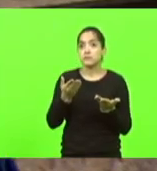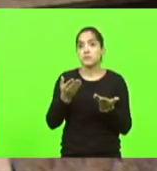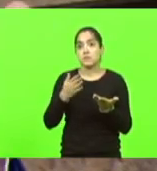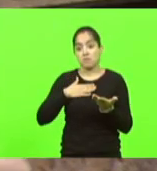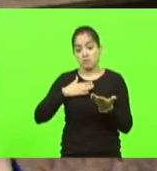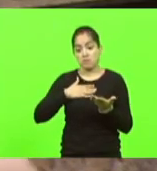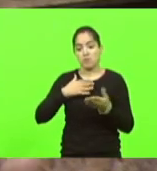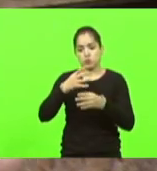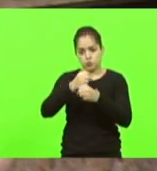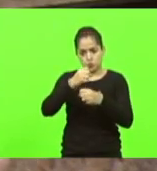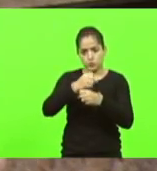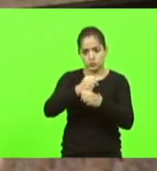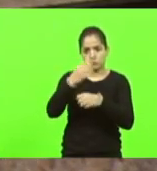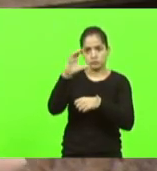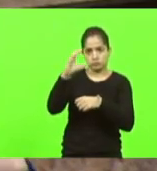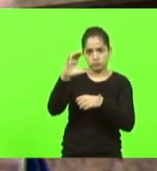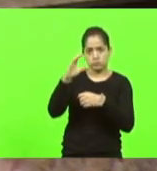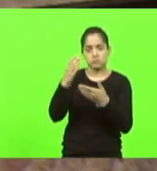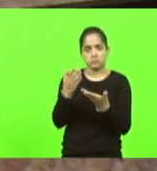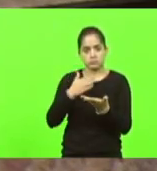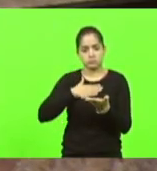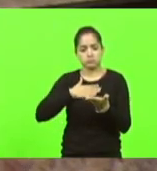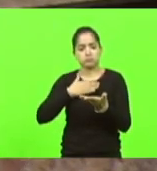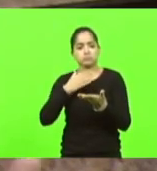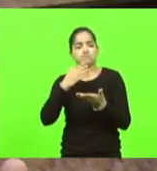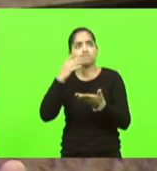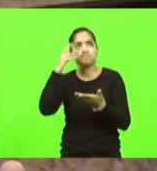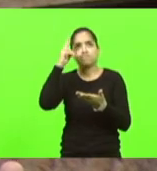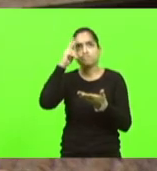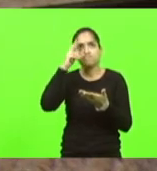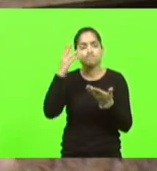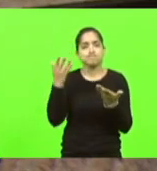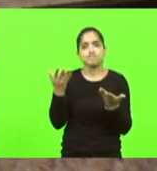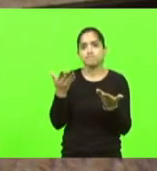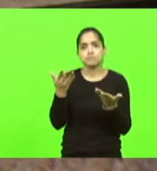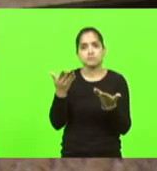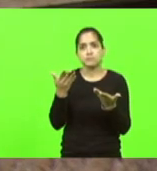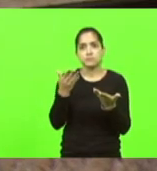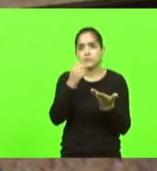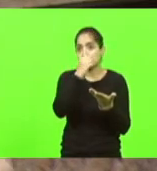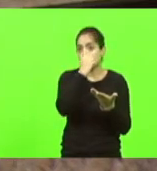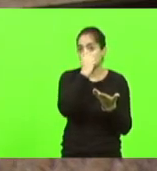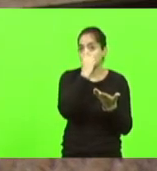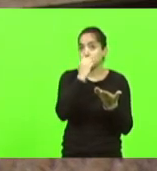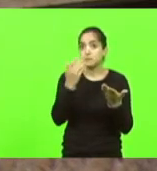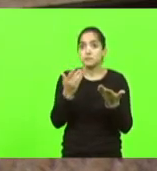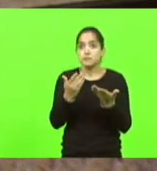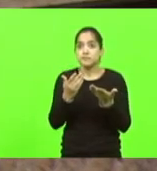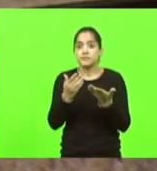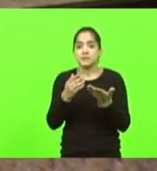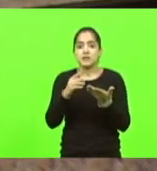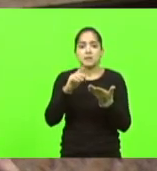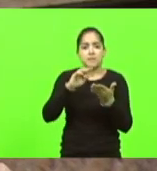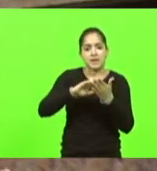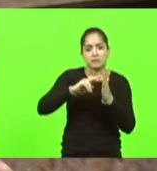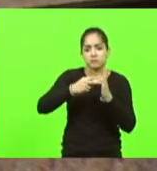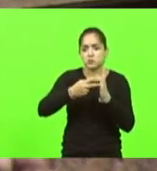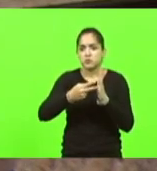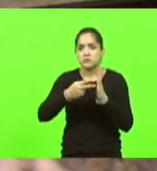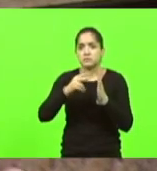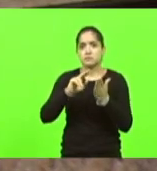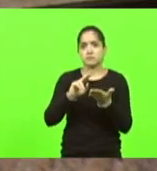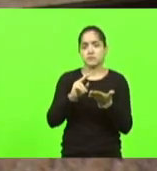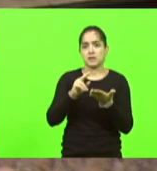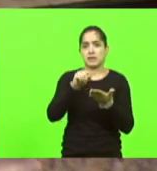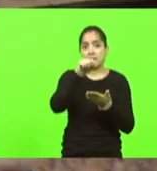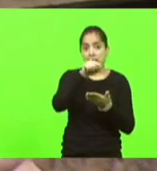contador Eu fiz ciências contábeis eu não lembro de ter feito a cadeira interpretação contábil não tem essa